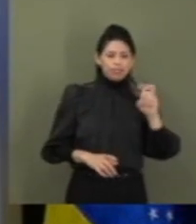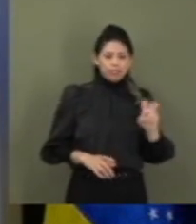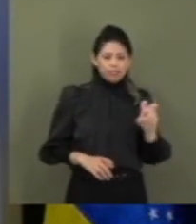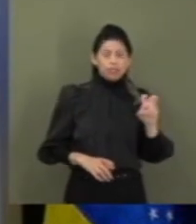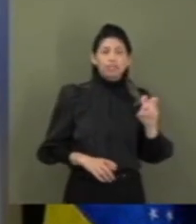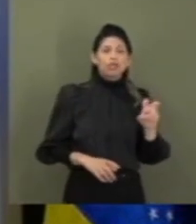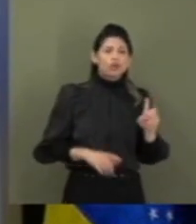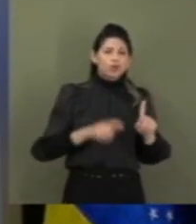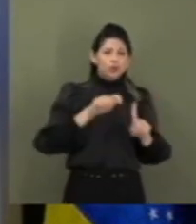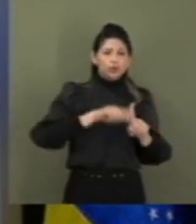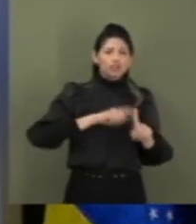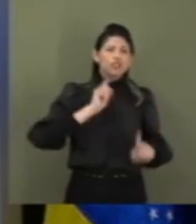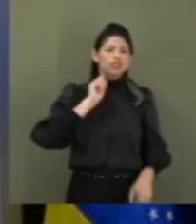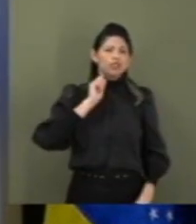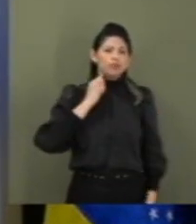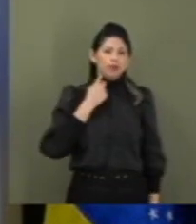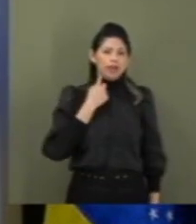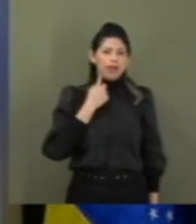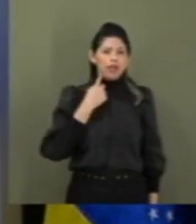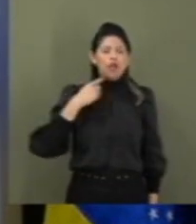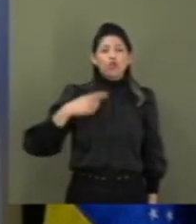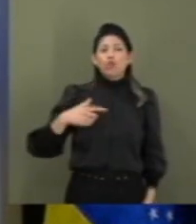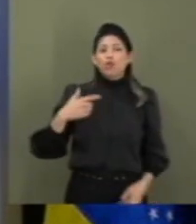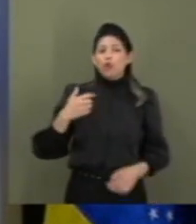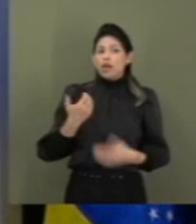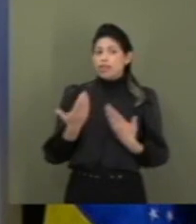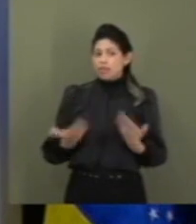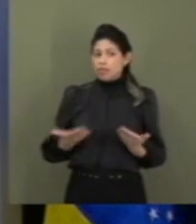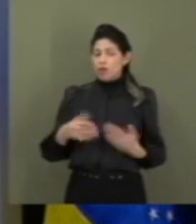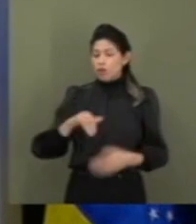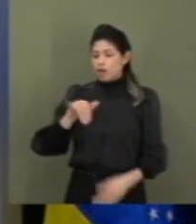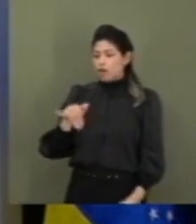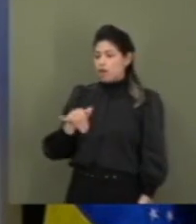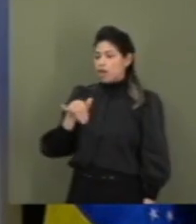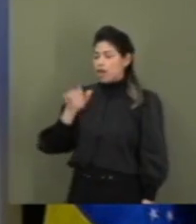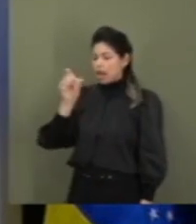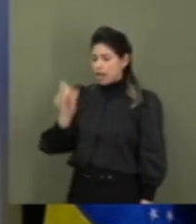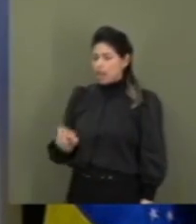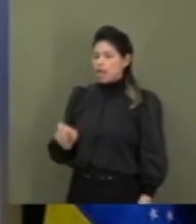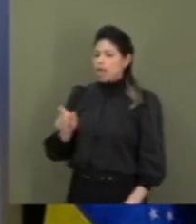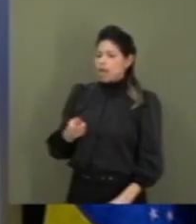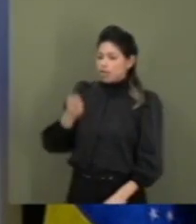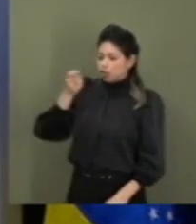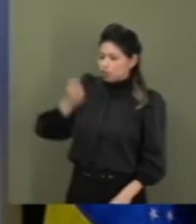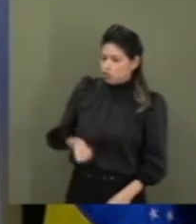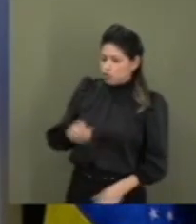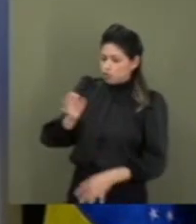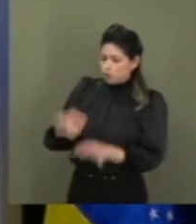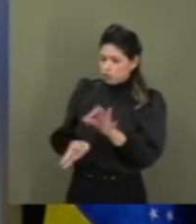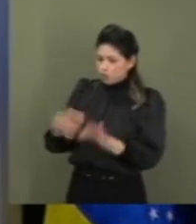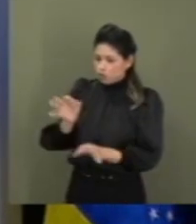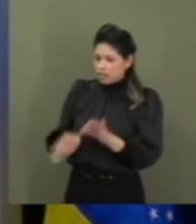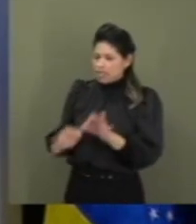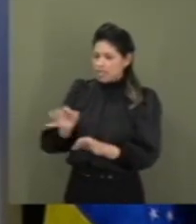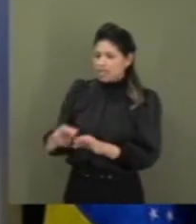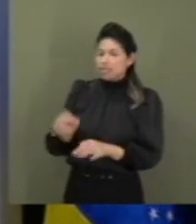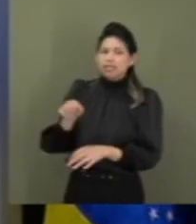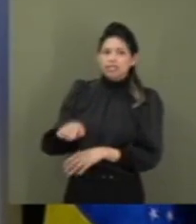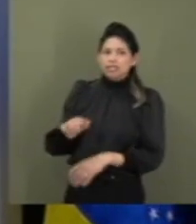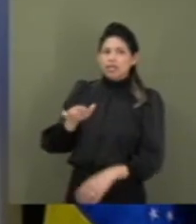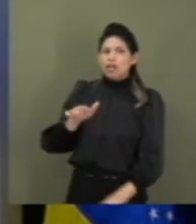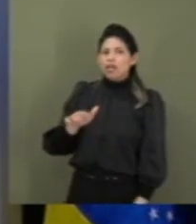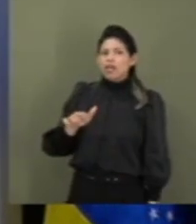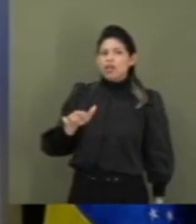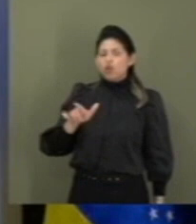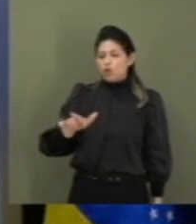5 dias atrás, a juíza Ludmila Lins Grilo, do Tribunal de Justiça de